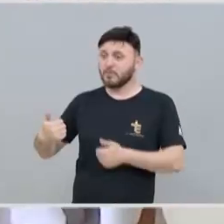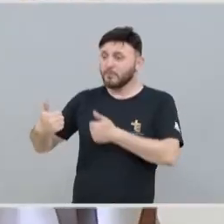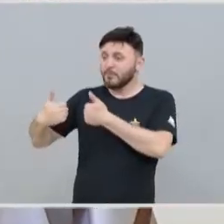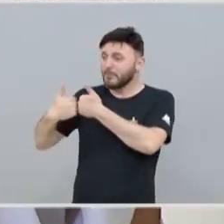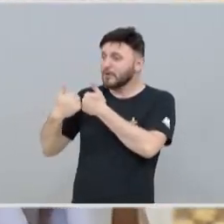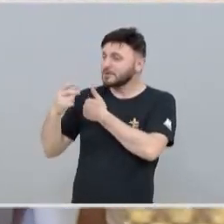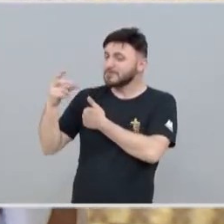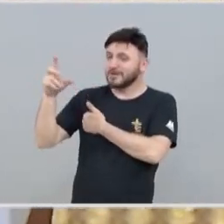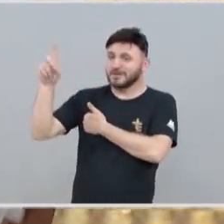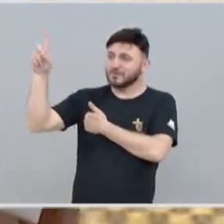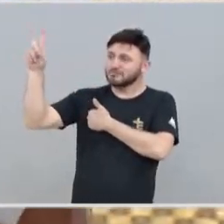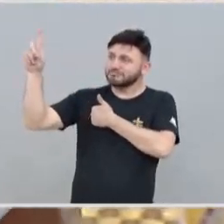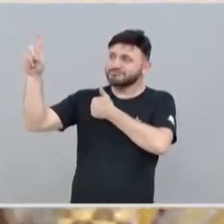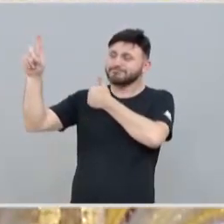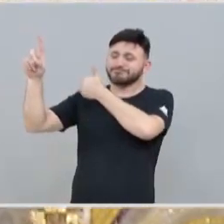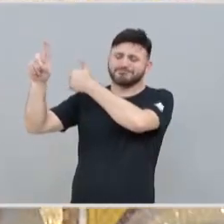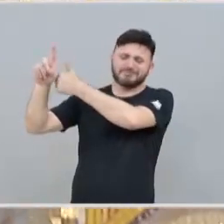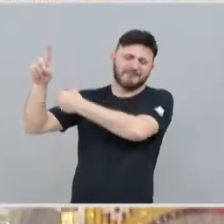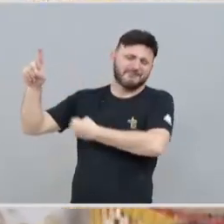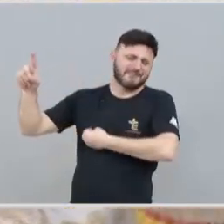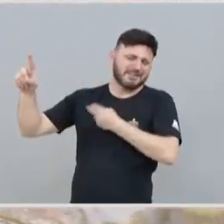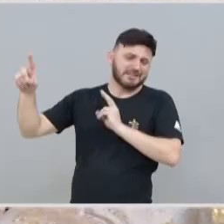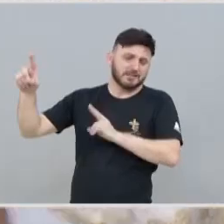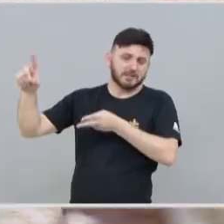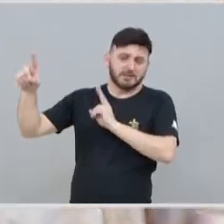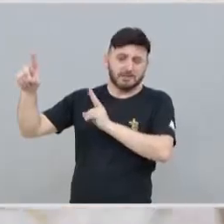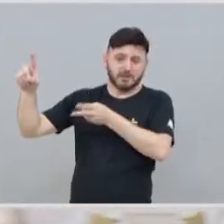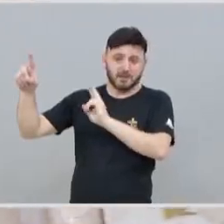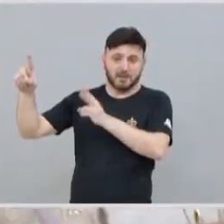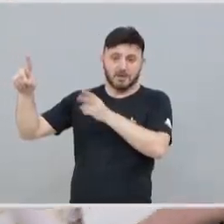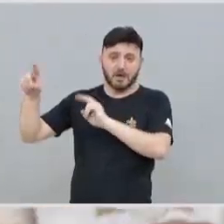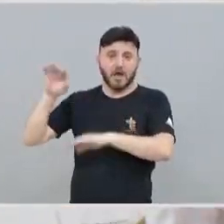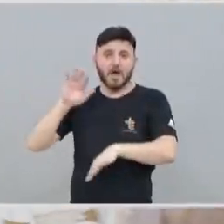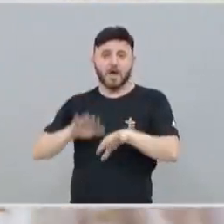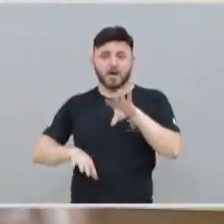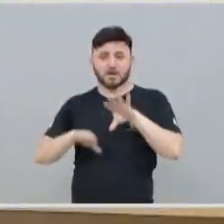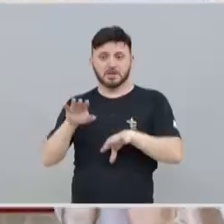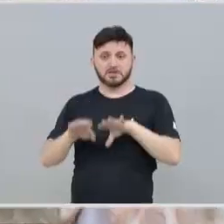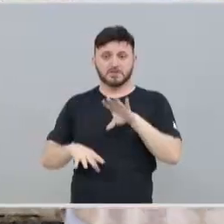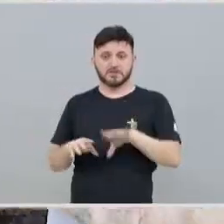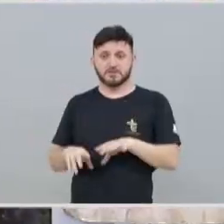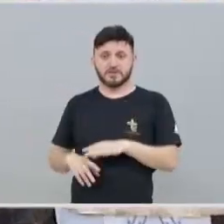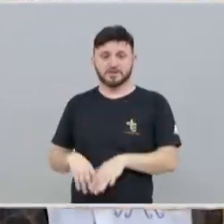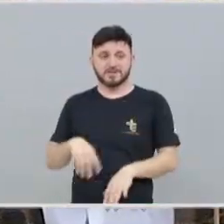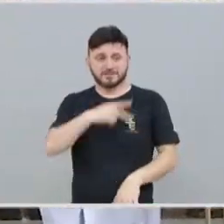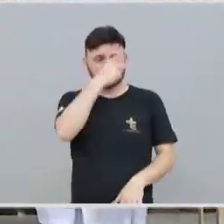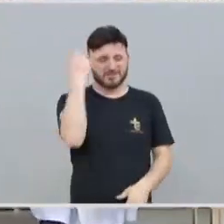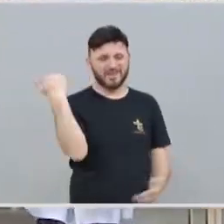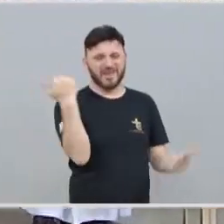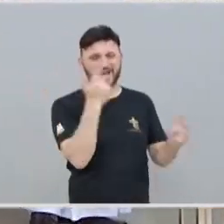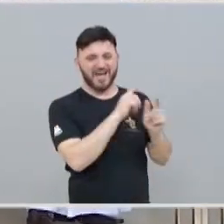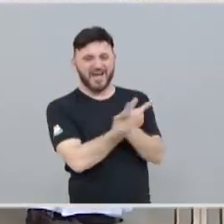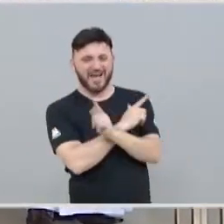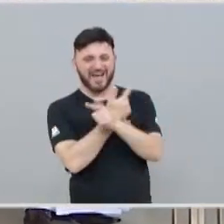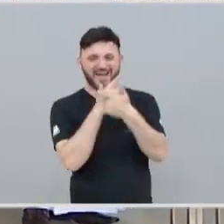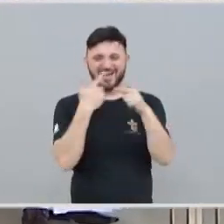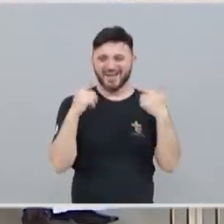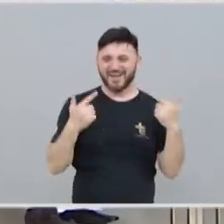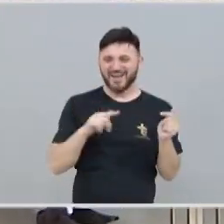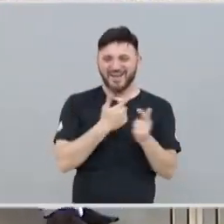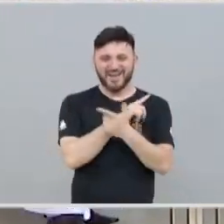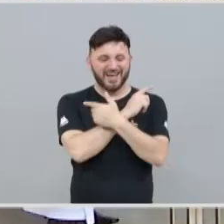deus a vida inteira às vezes sendo ridicularizados pelo mundo